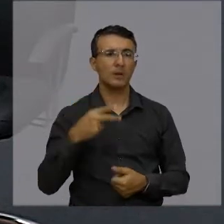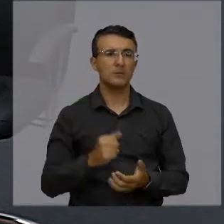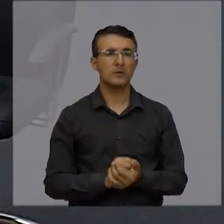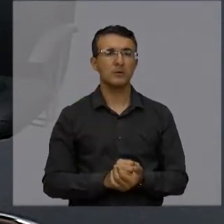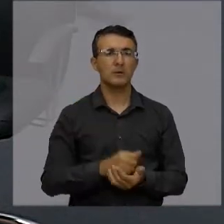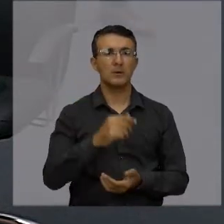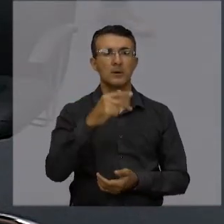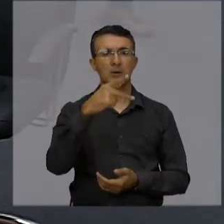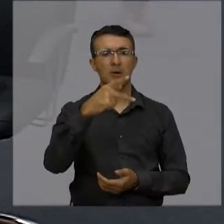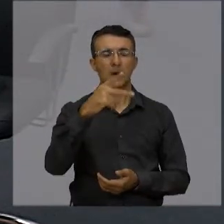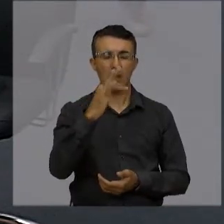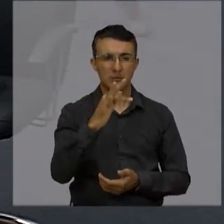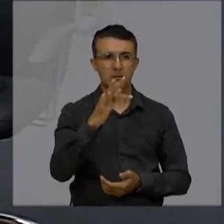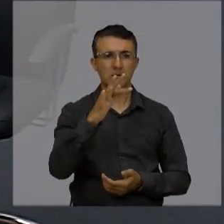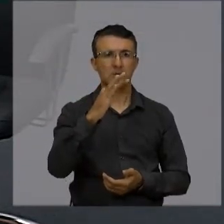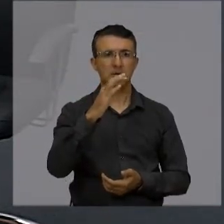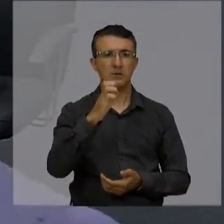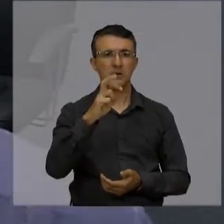Fernando Petit.